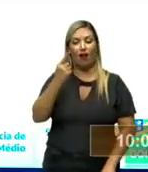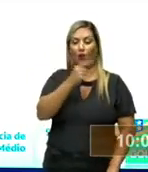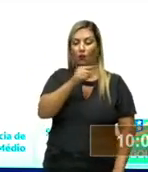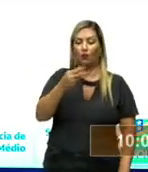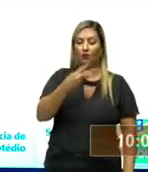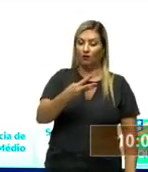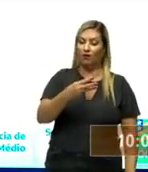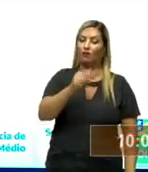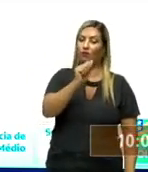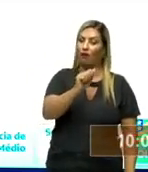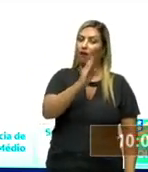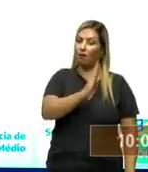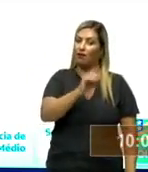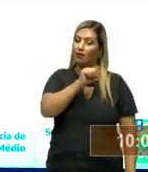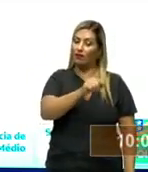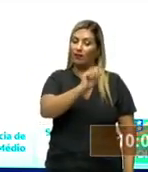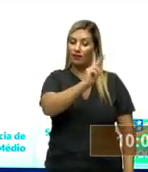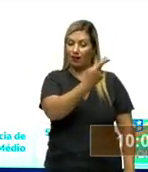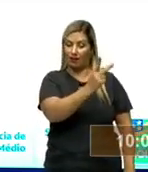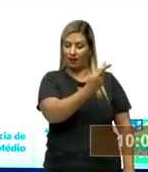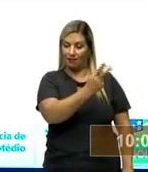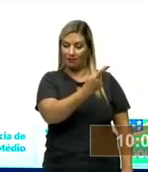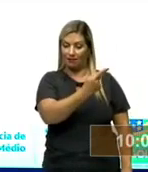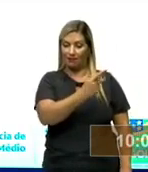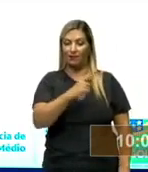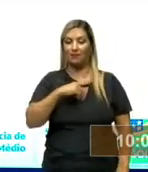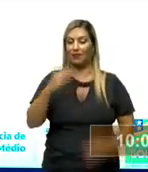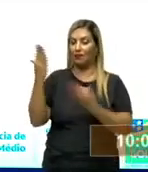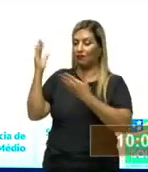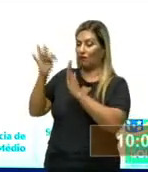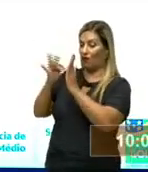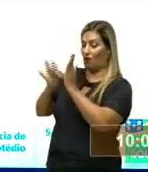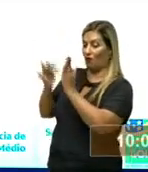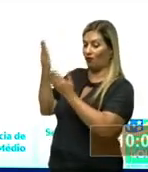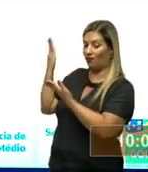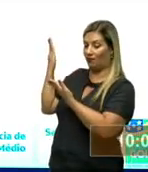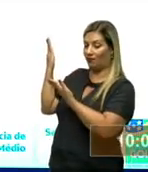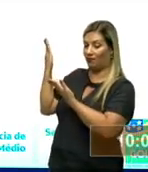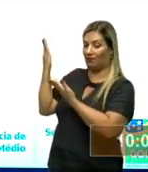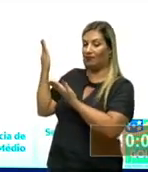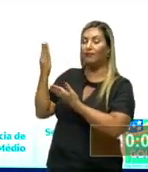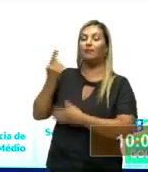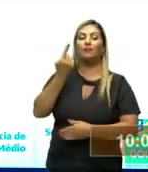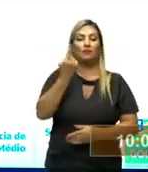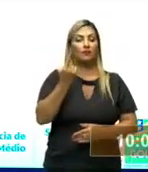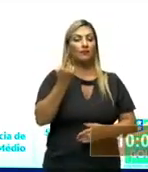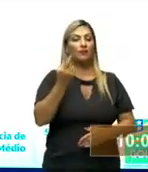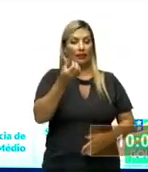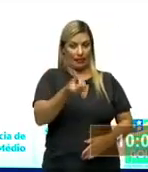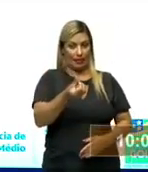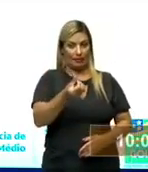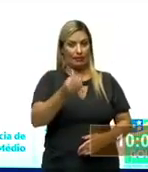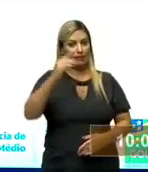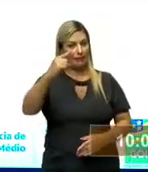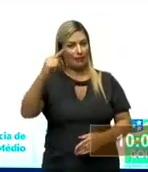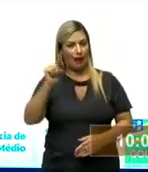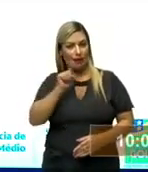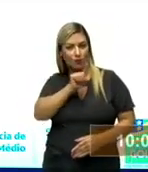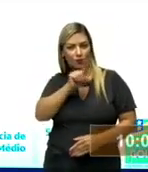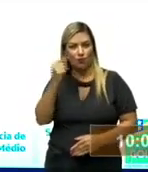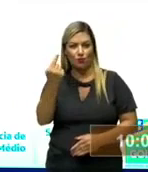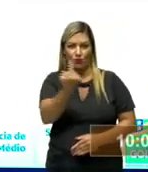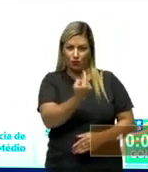terço da área da base vezes altura onde a minha base é um hexágono Tão Seu sei